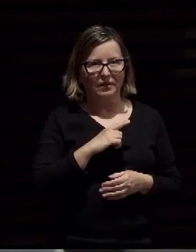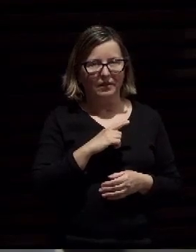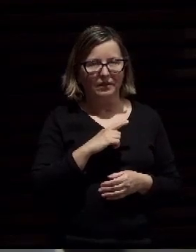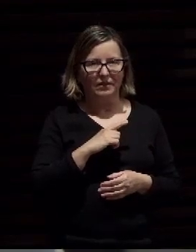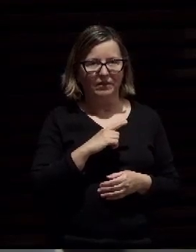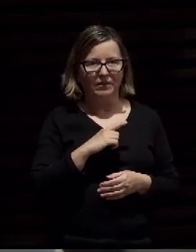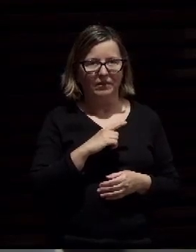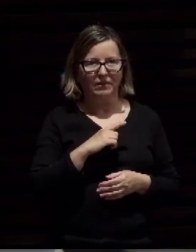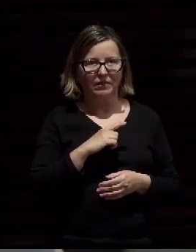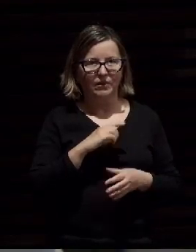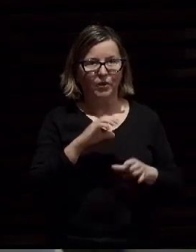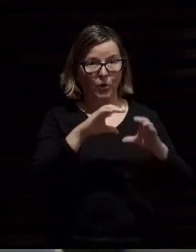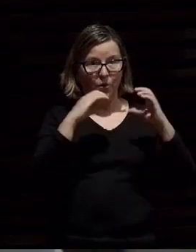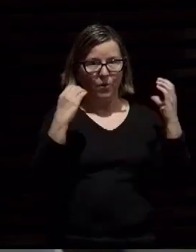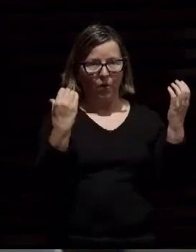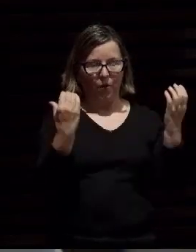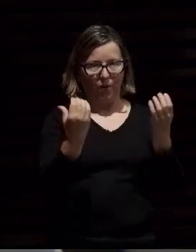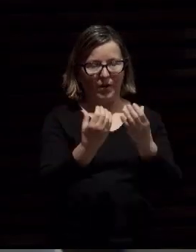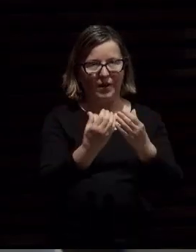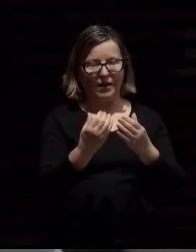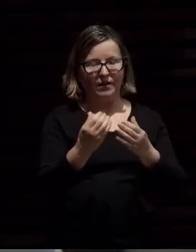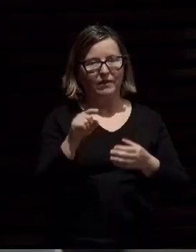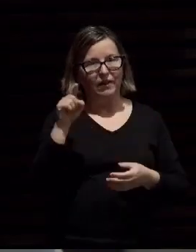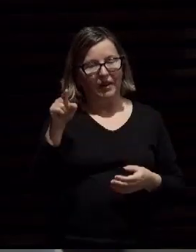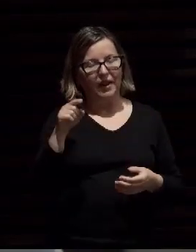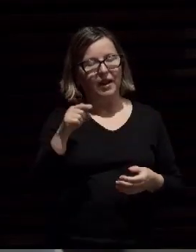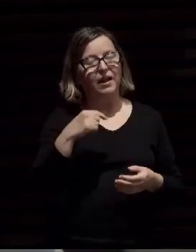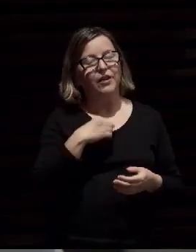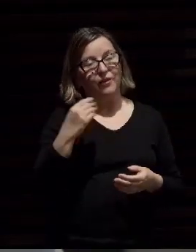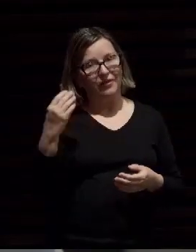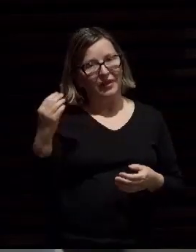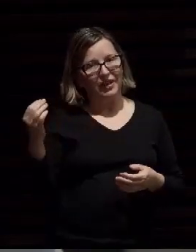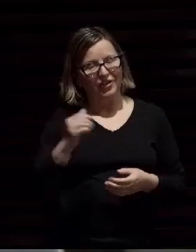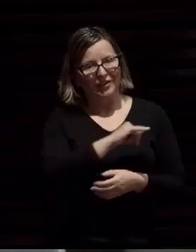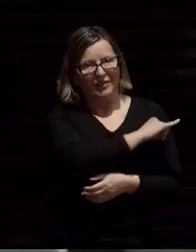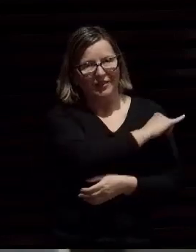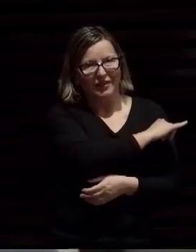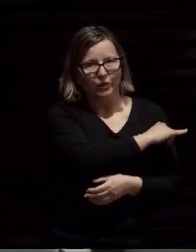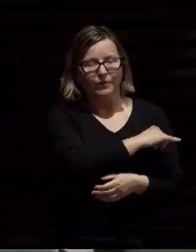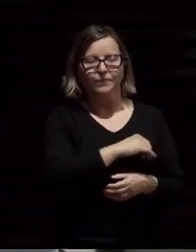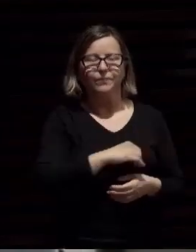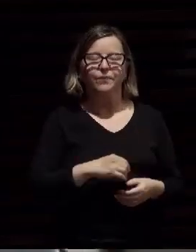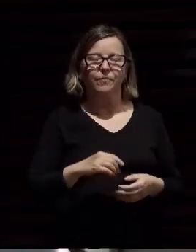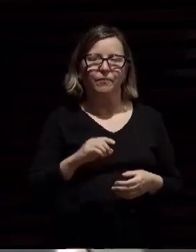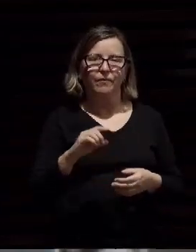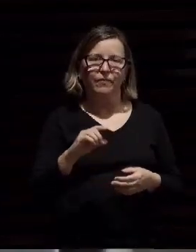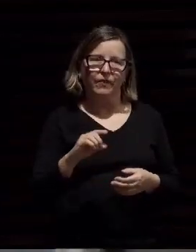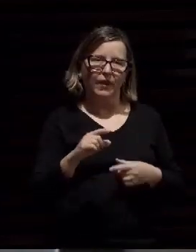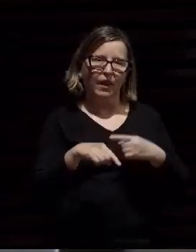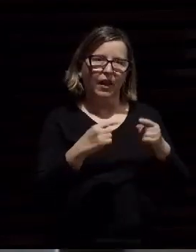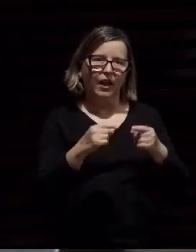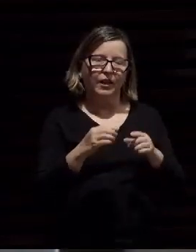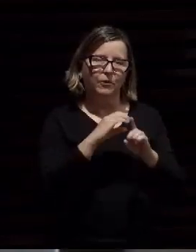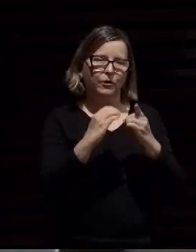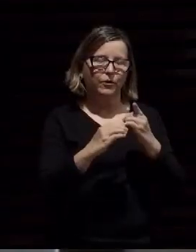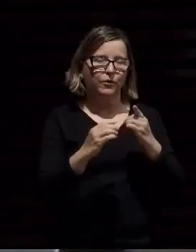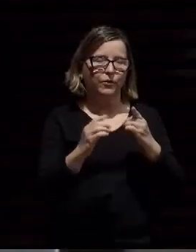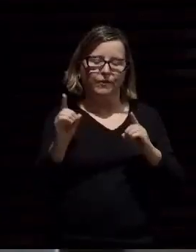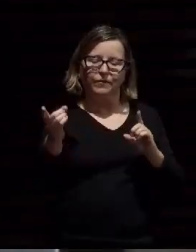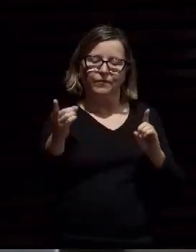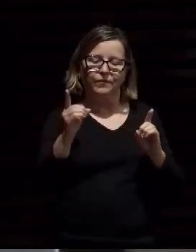participação num congresso lá. Eu estou indo para o Rio de Janeiro. E ele chegou depois da reunião e disse assim, pastor